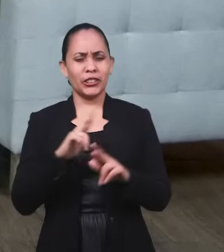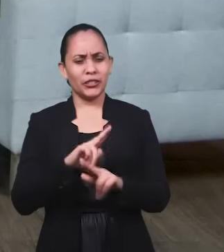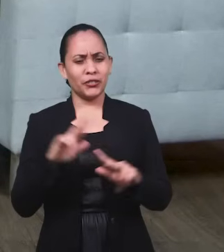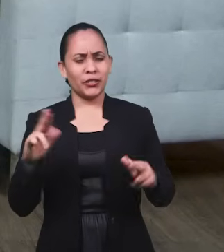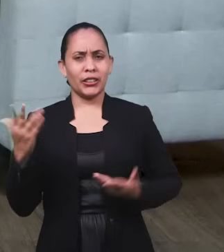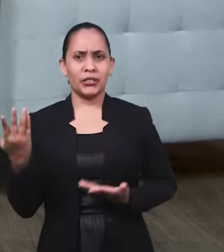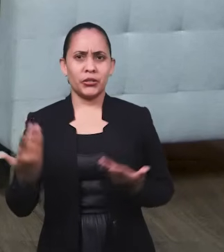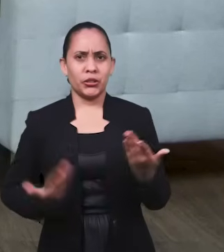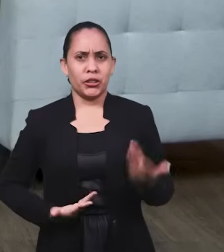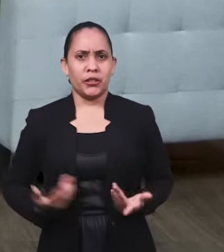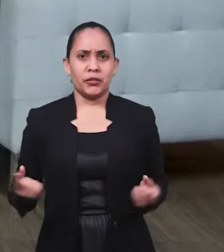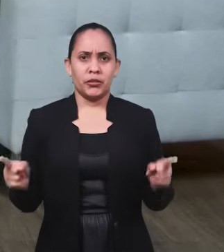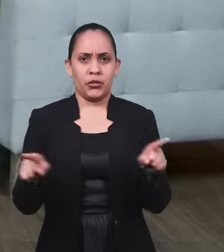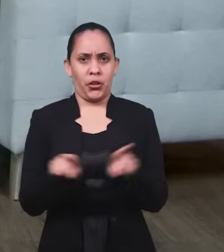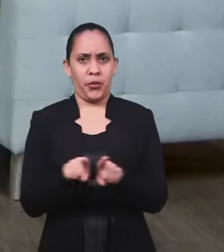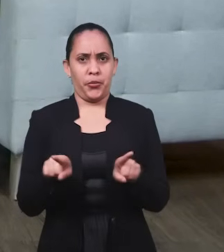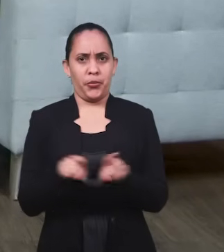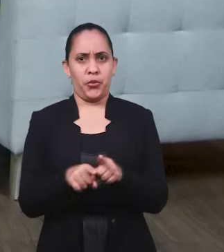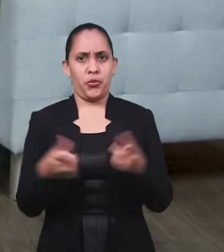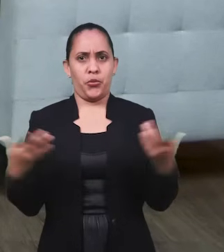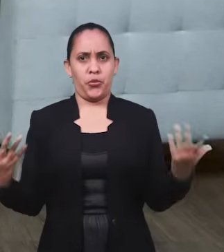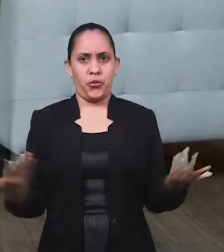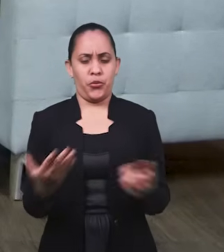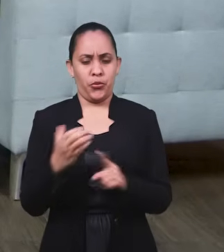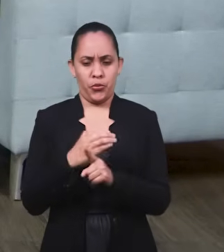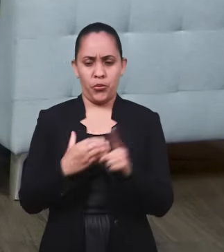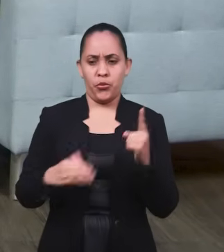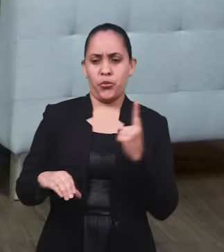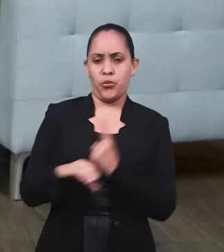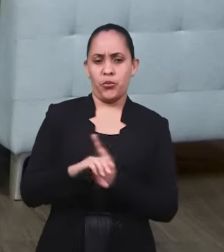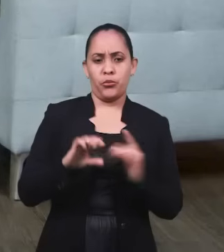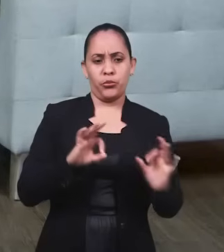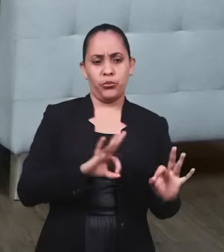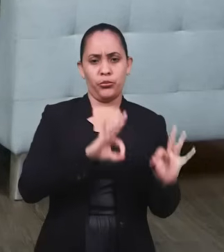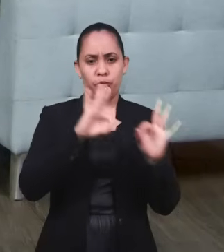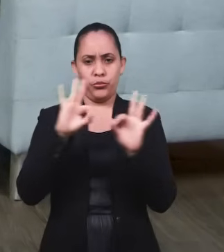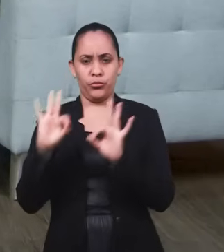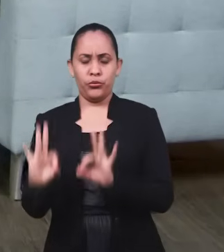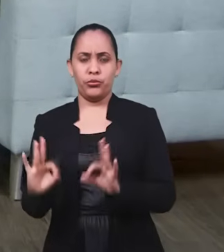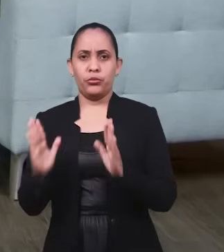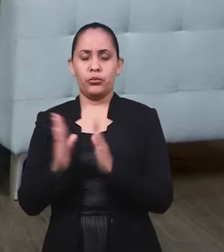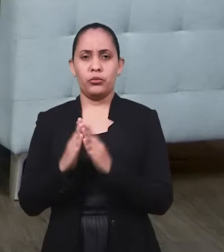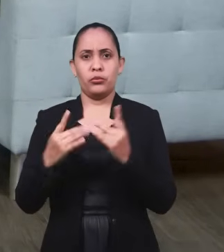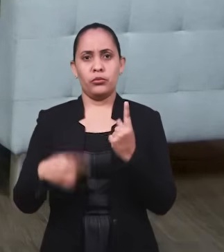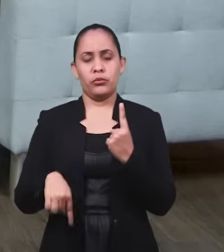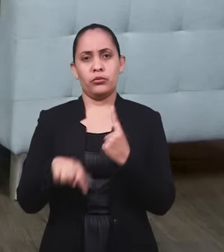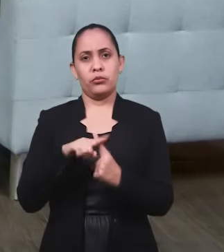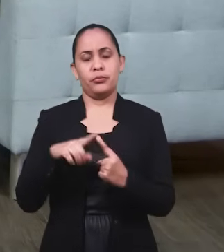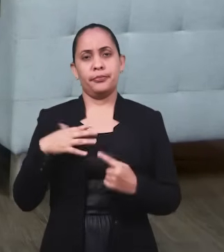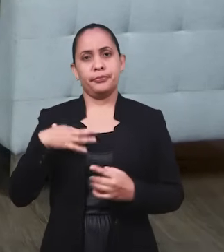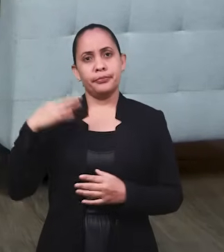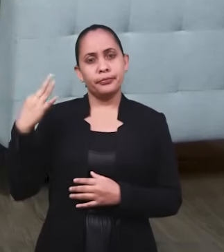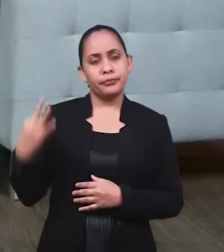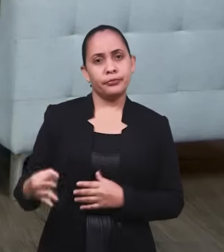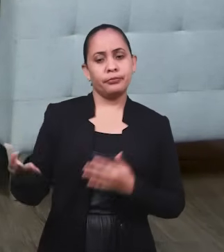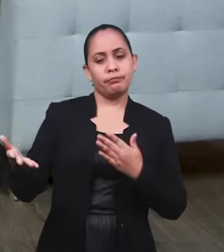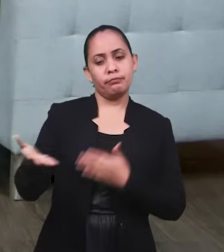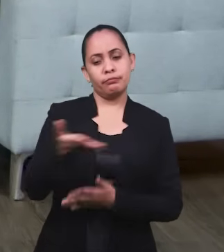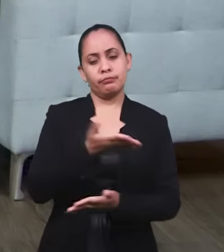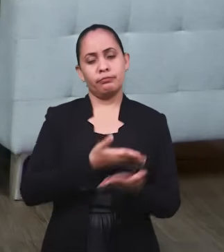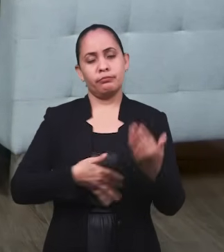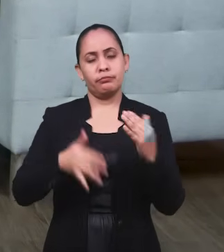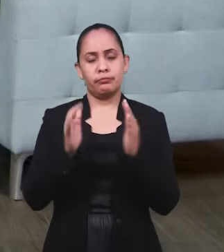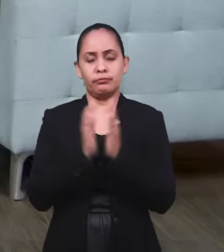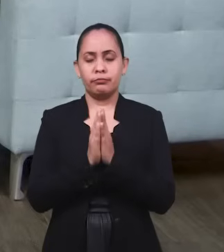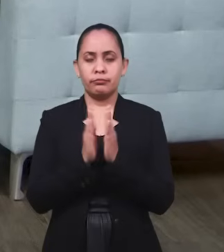irmãos hoje que estão participando dos cultos diários nas nossas igrejas e certamente envolvidas